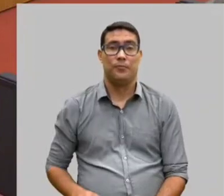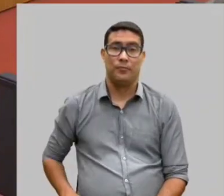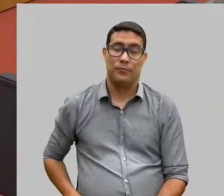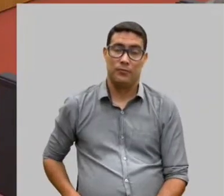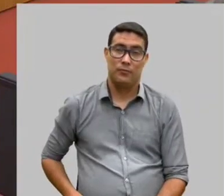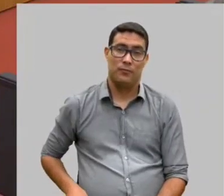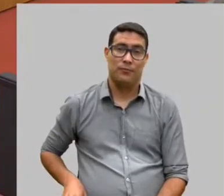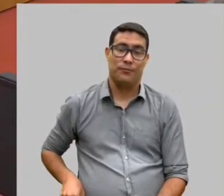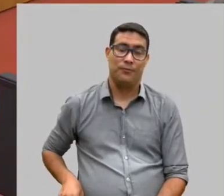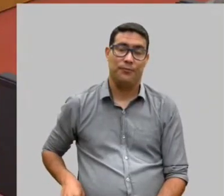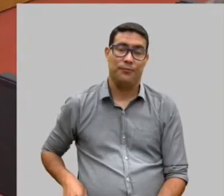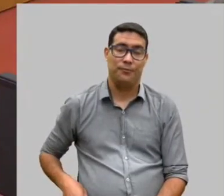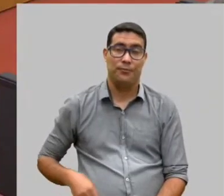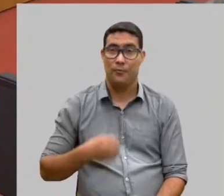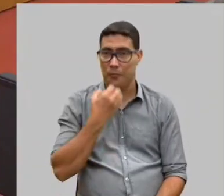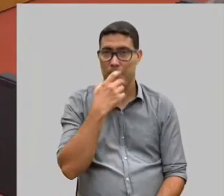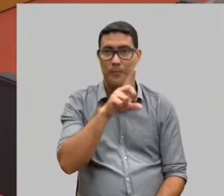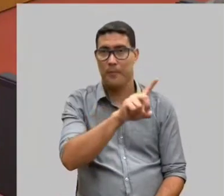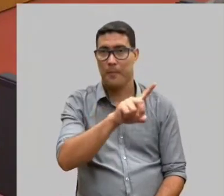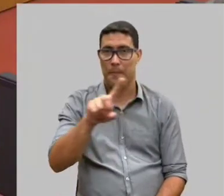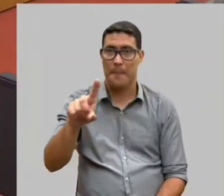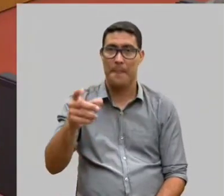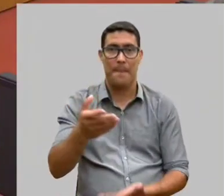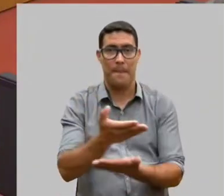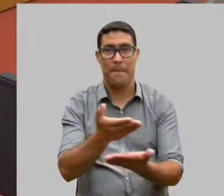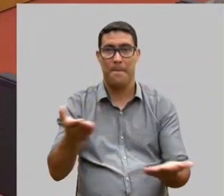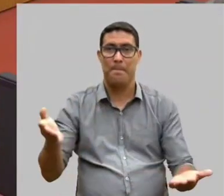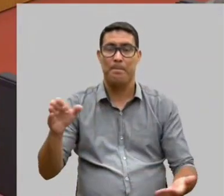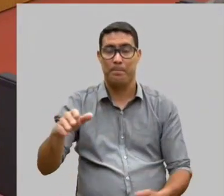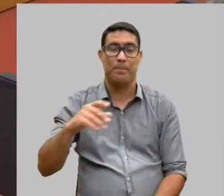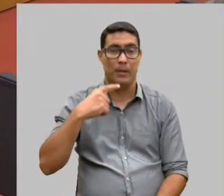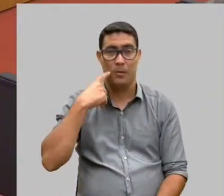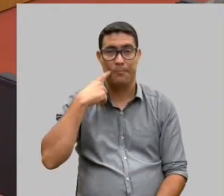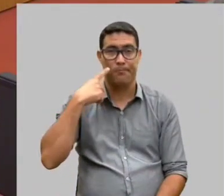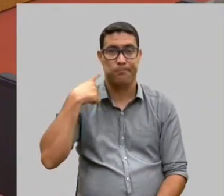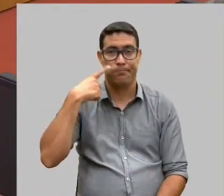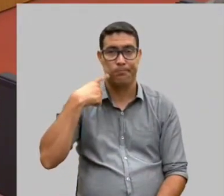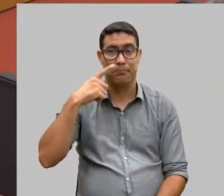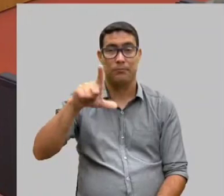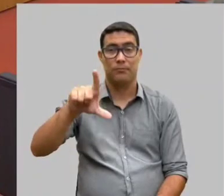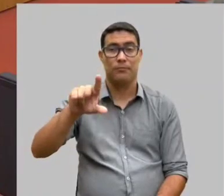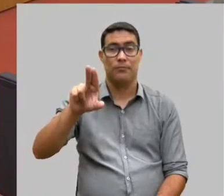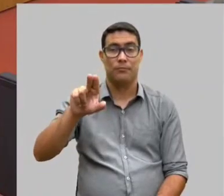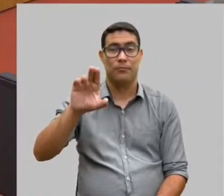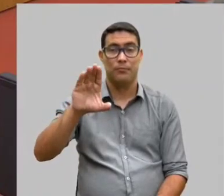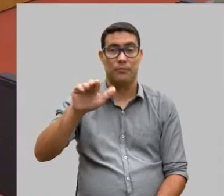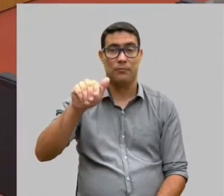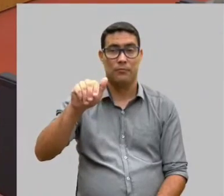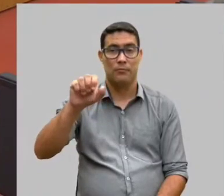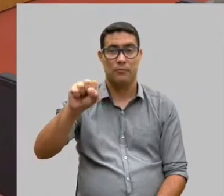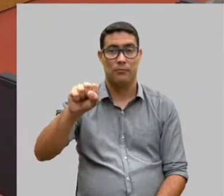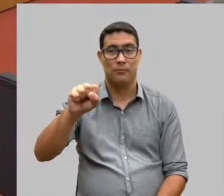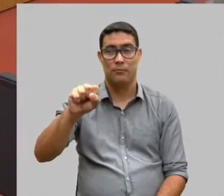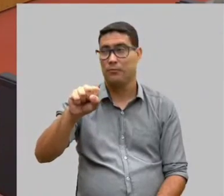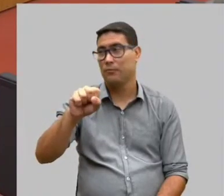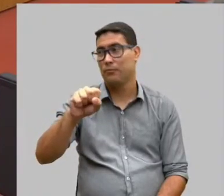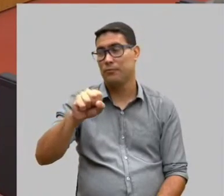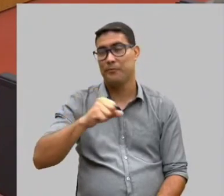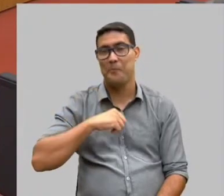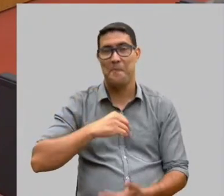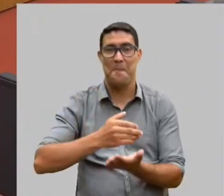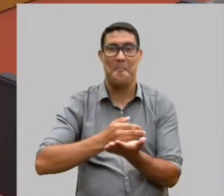a todos bom dia ao Deputado Lucas lam pelo excelente e e e iniciativa